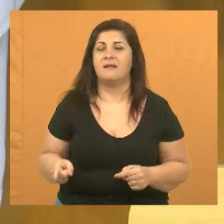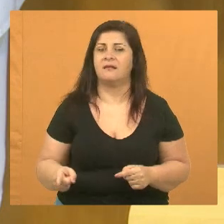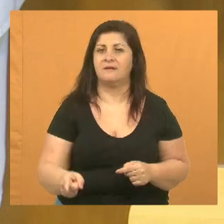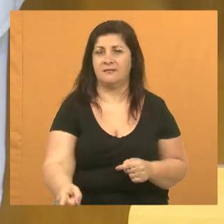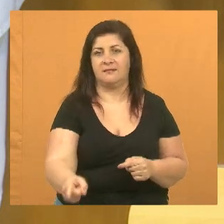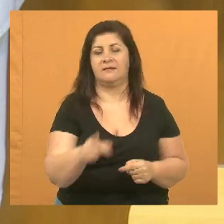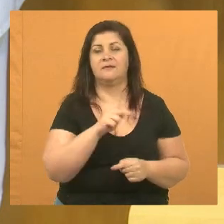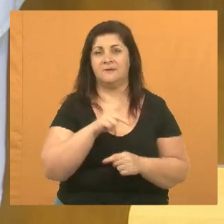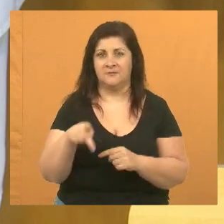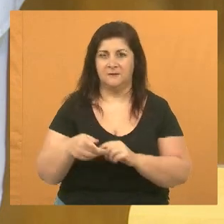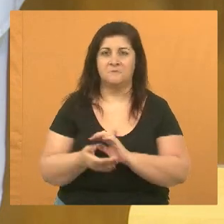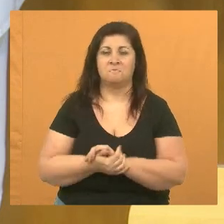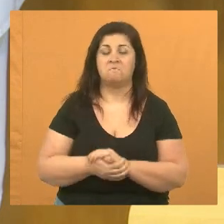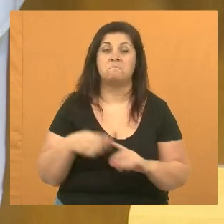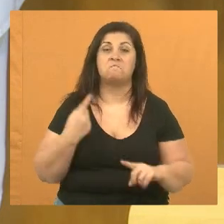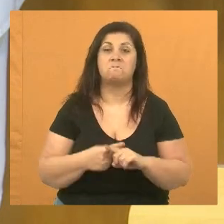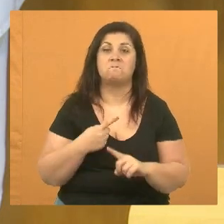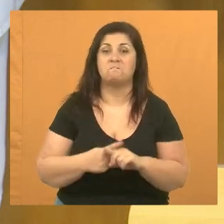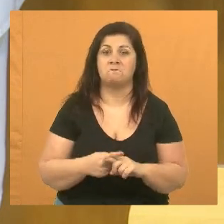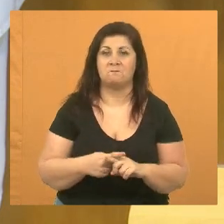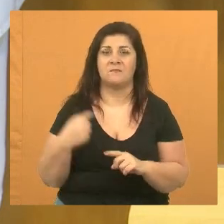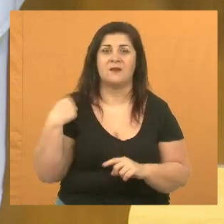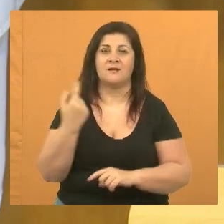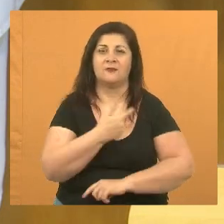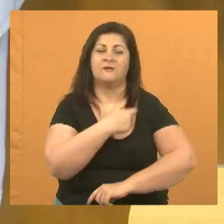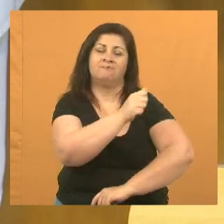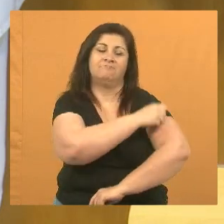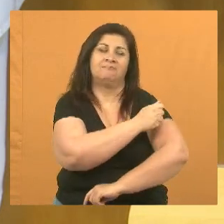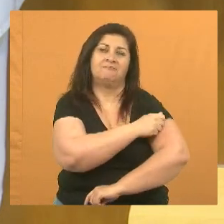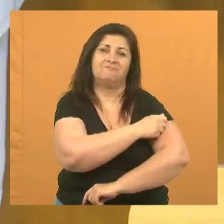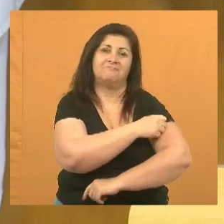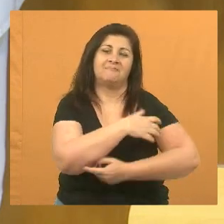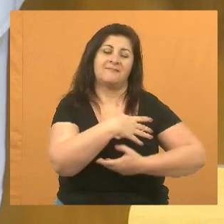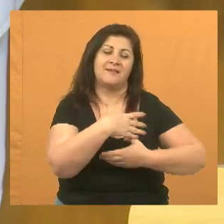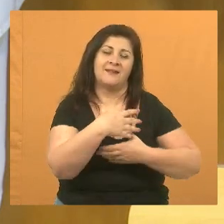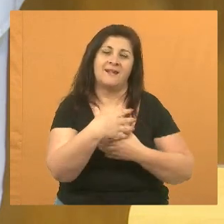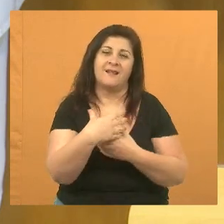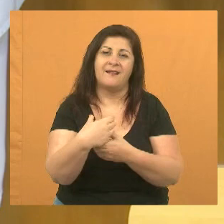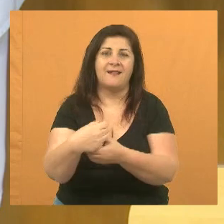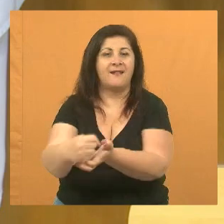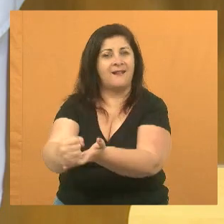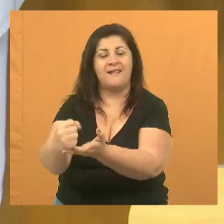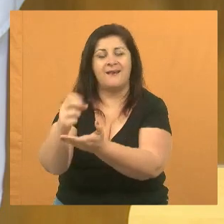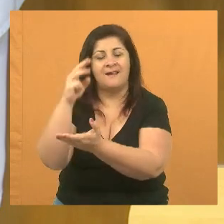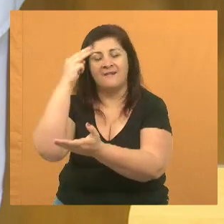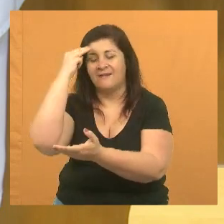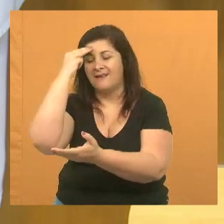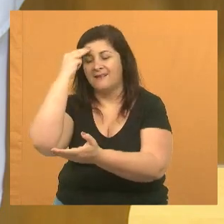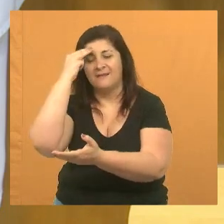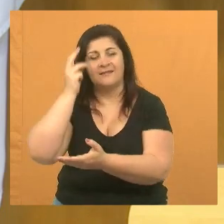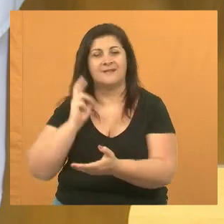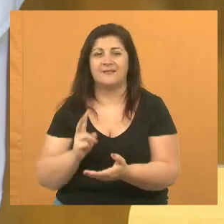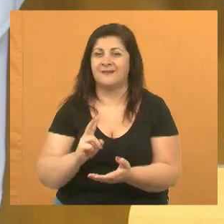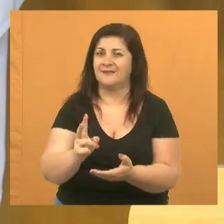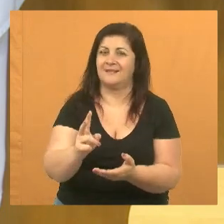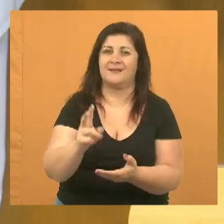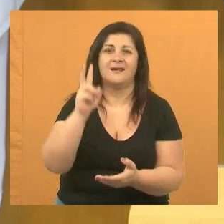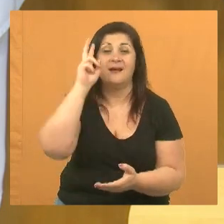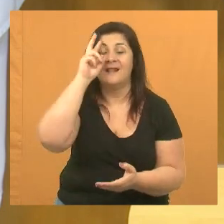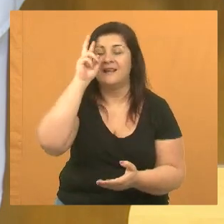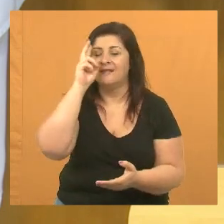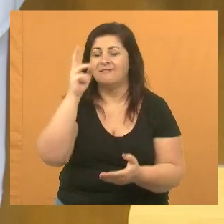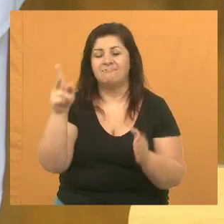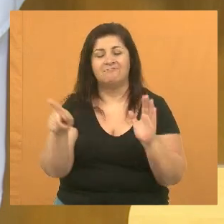professor. Porque os nossos alunos nos carregam nas memórias, nos carregam nas histórias de